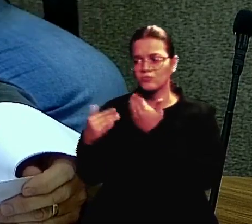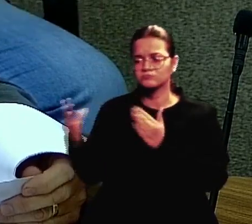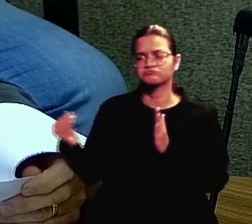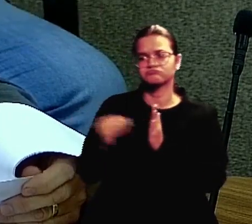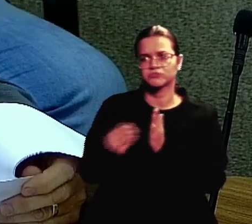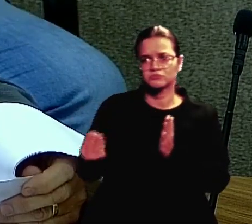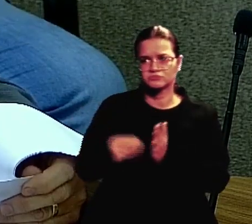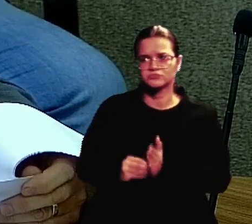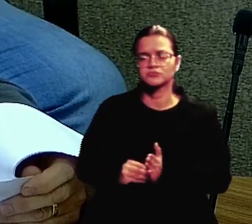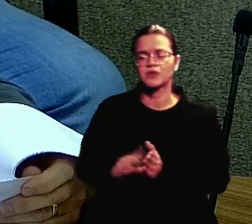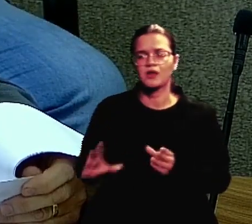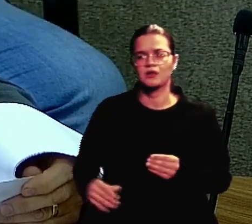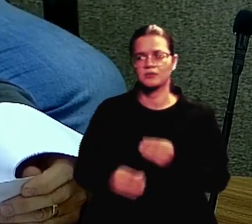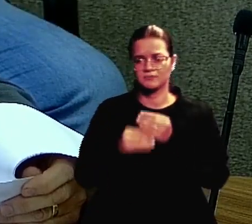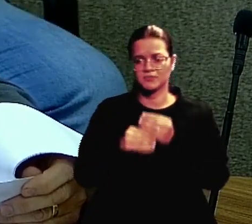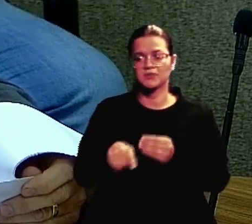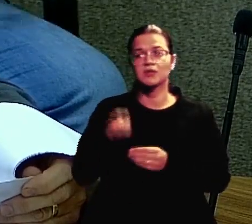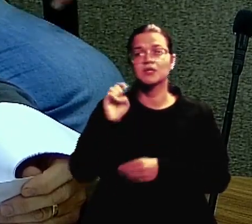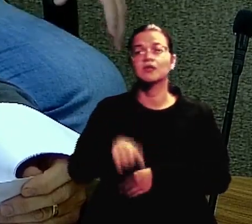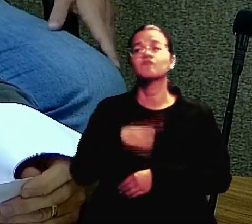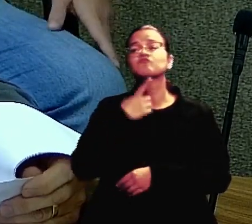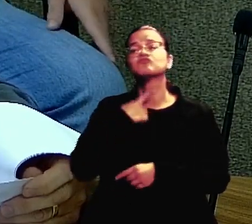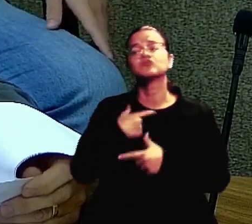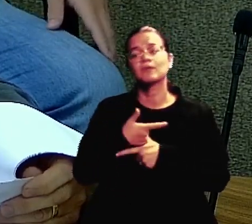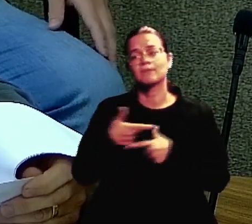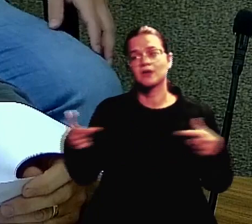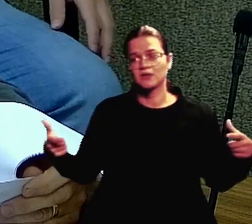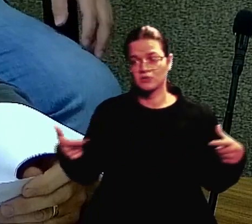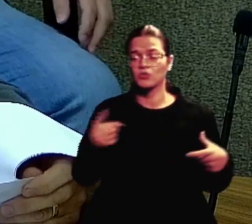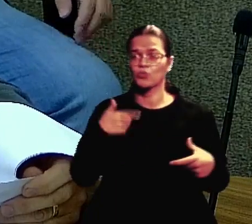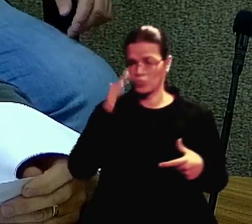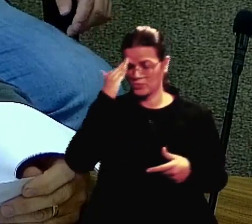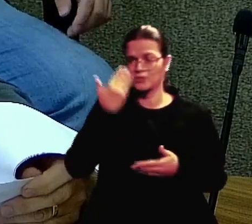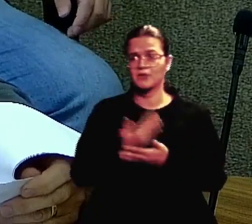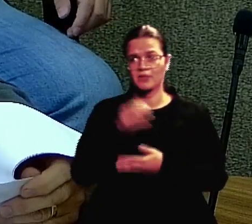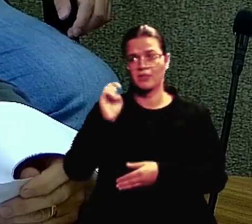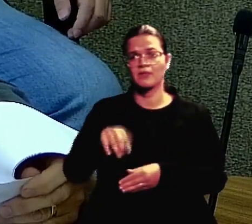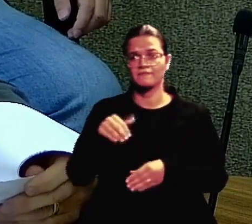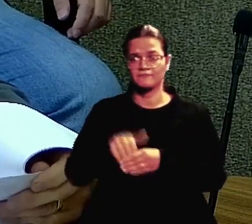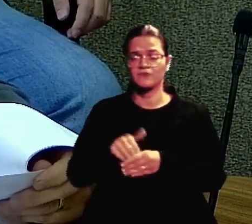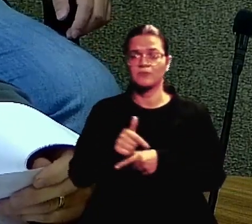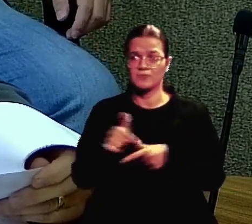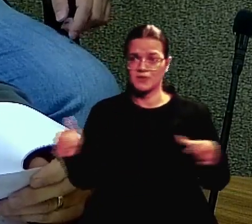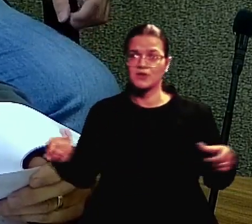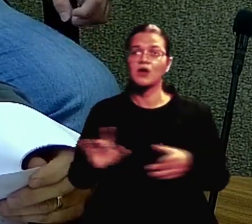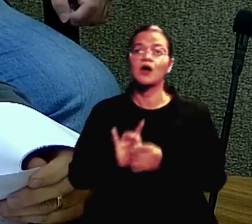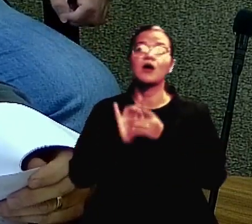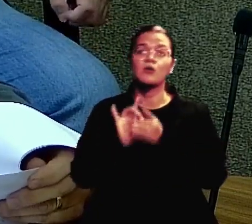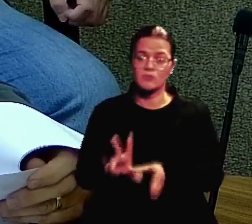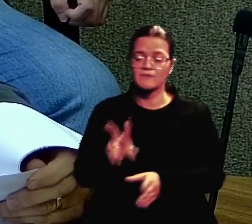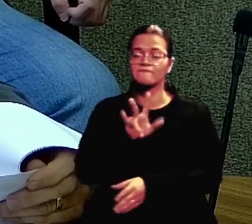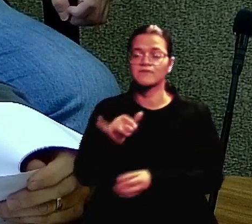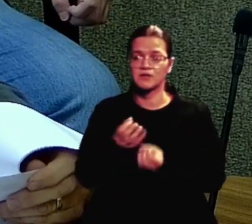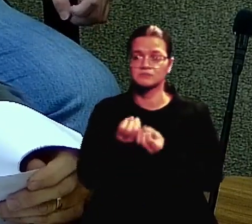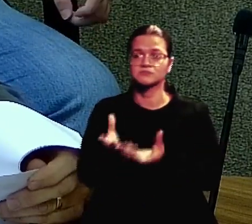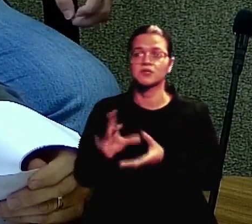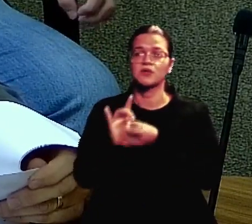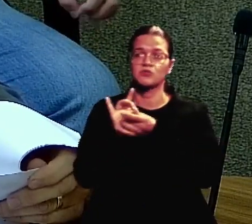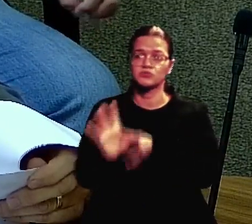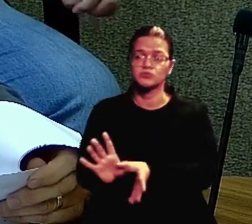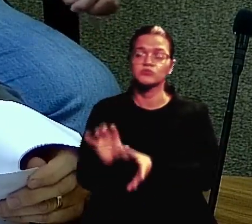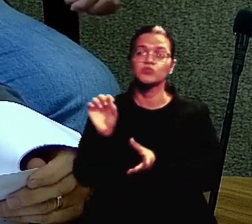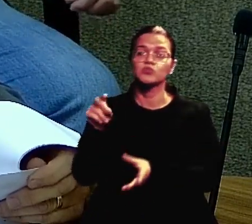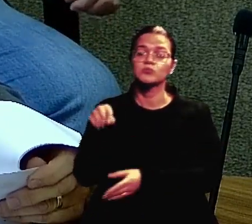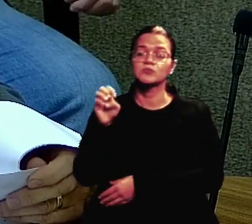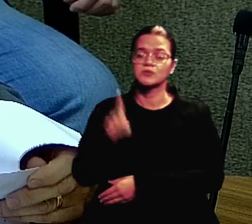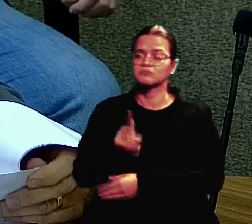Exatamente. Isso é a vontade da maioria, eu acredito que seja a votação aqui. A autorização será concedida